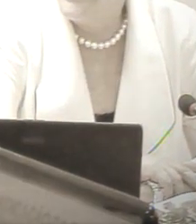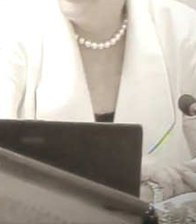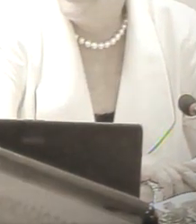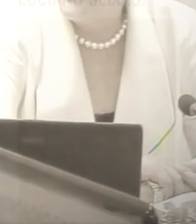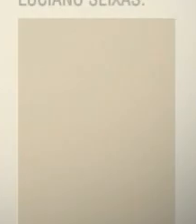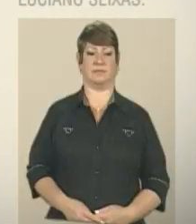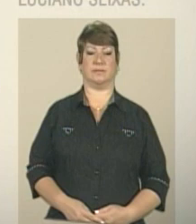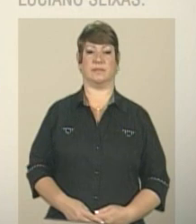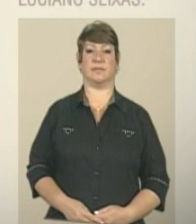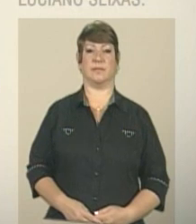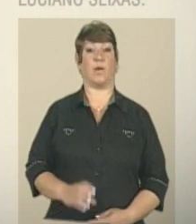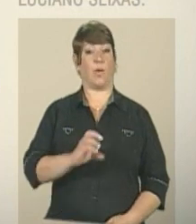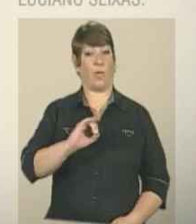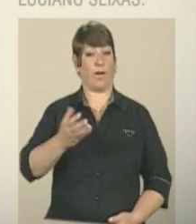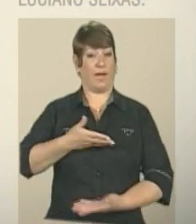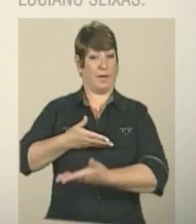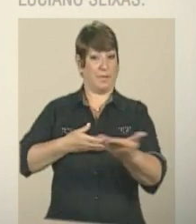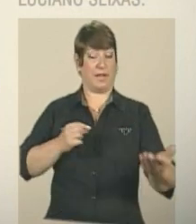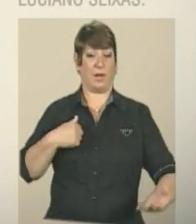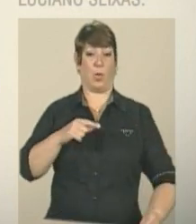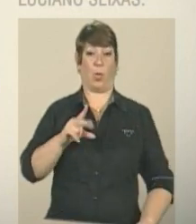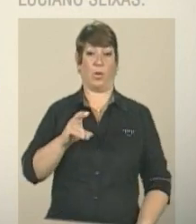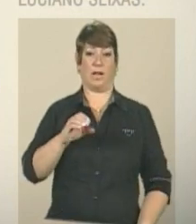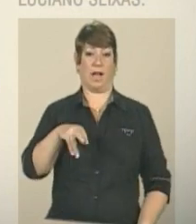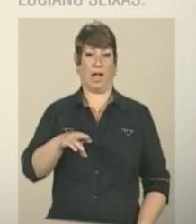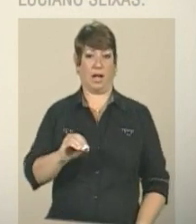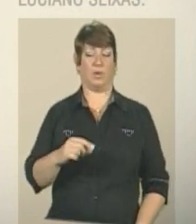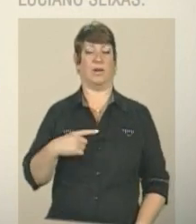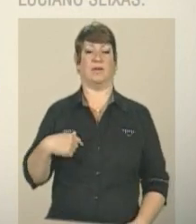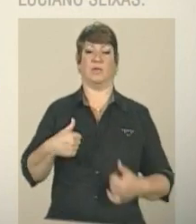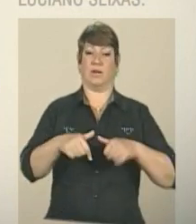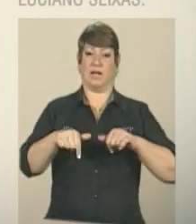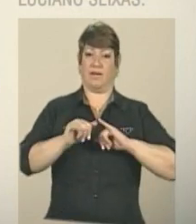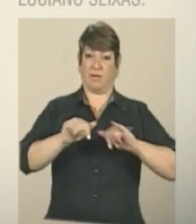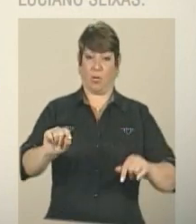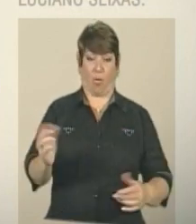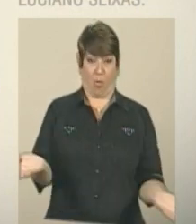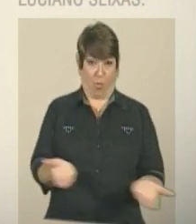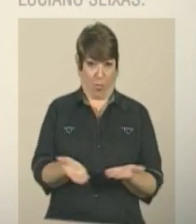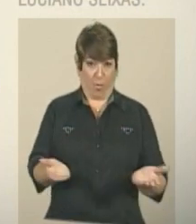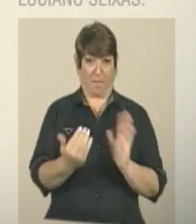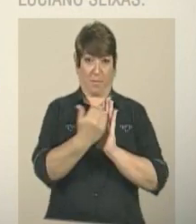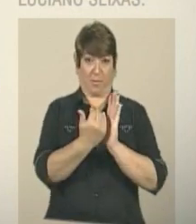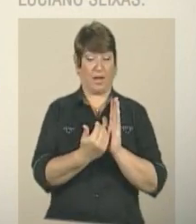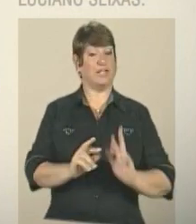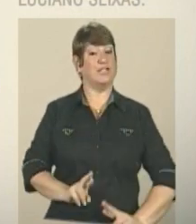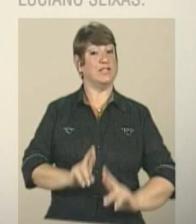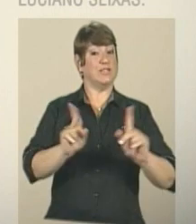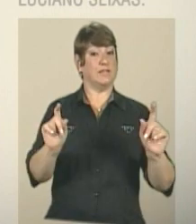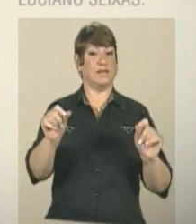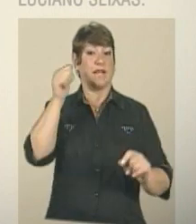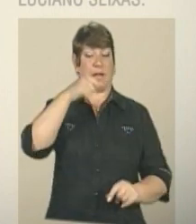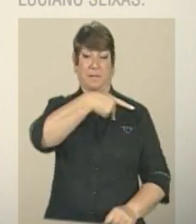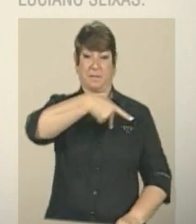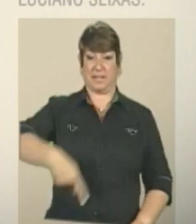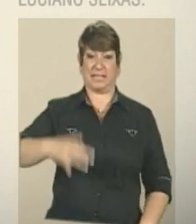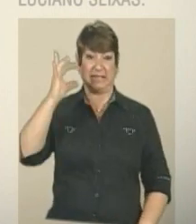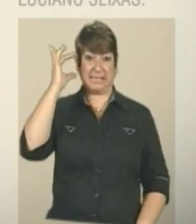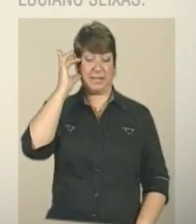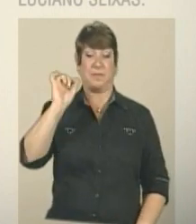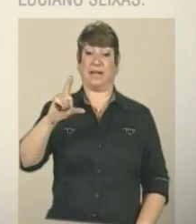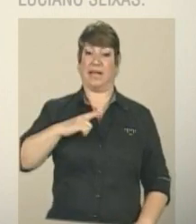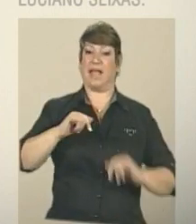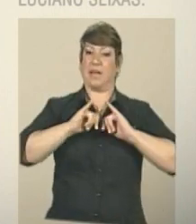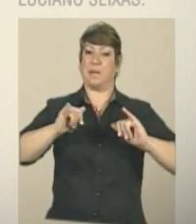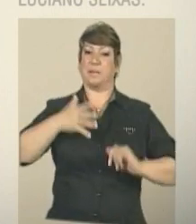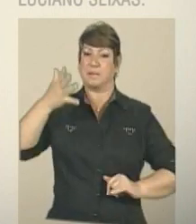com a presidenta. Olá, amigos, eu sou o Luciano Seixas e estou aqui para dizer que o café de hoje será diferente. A presidenta Dilma Rousseff deixou